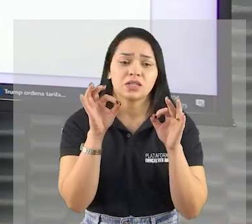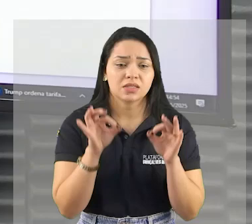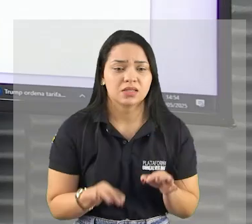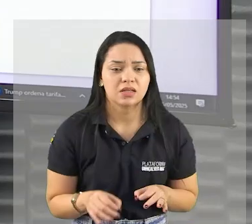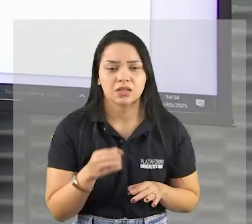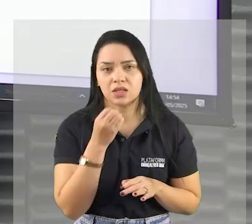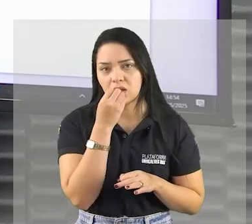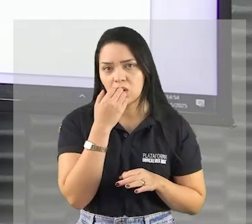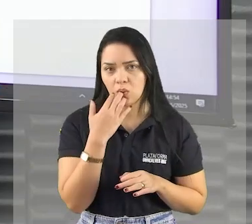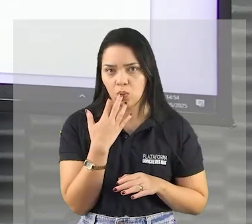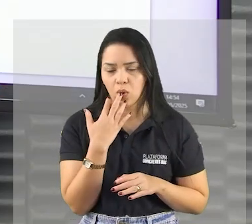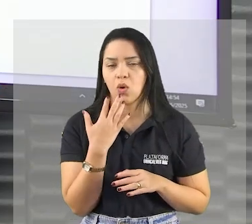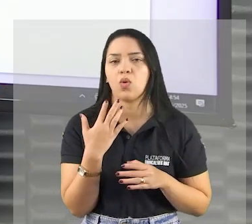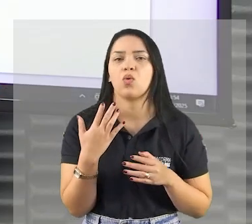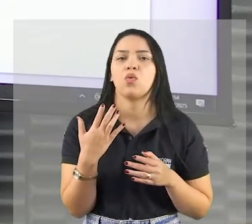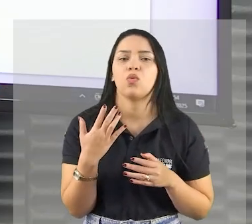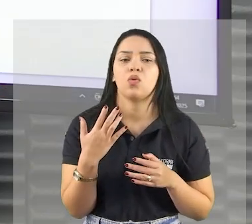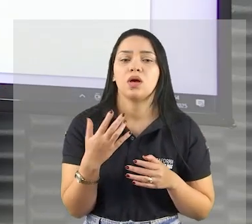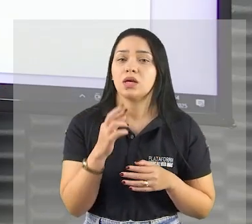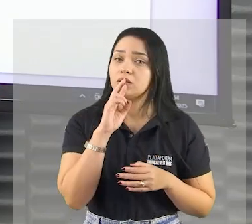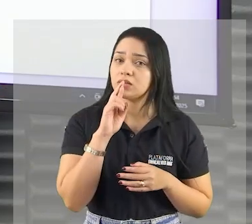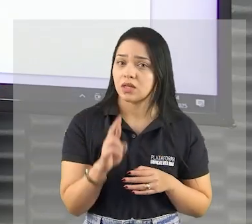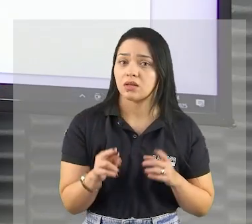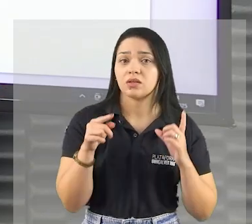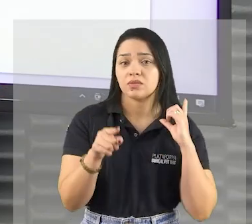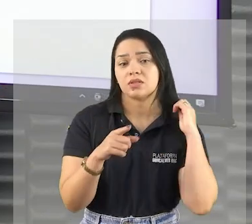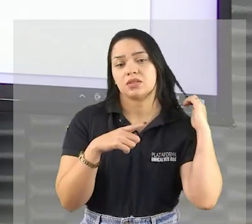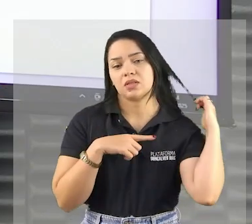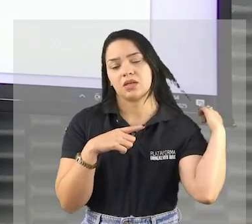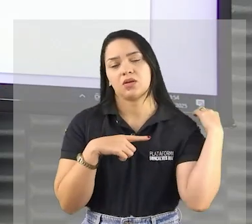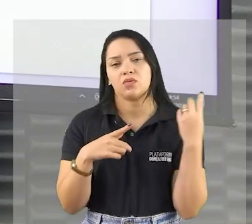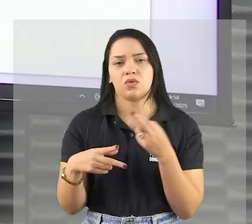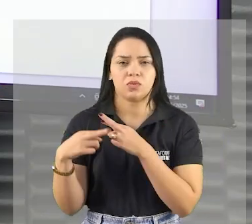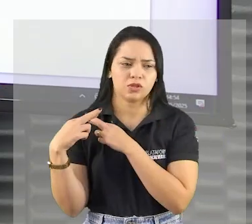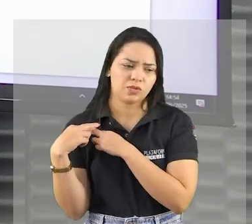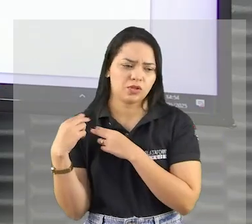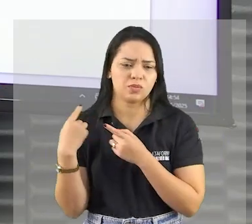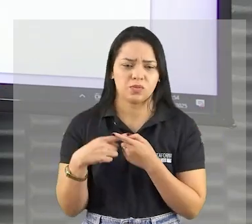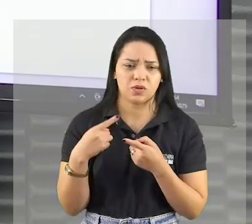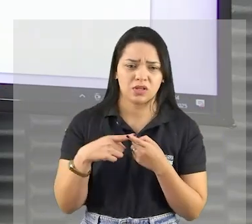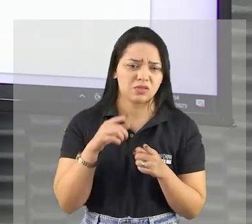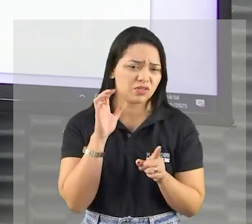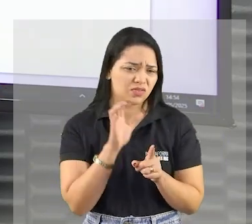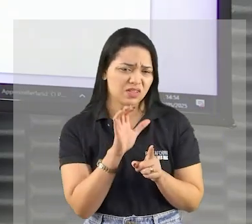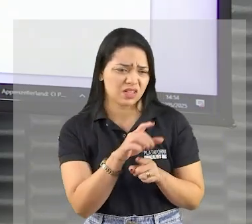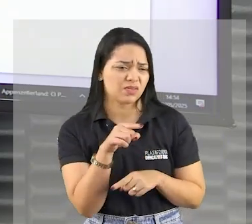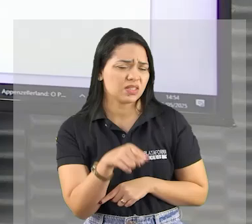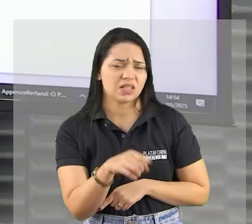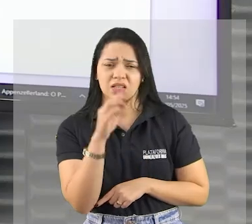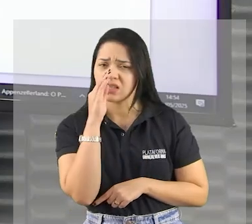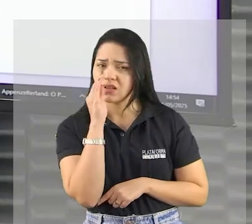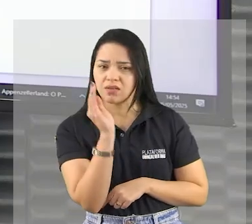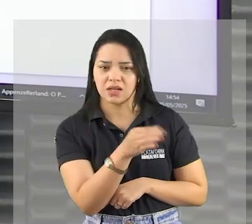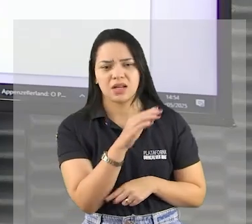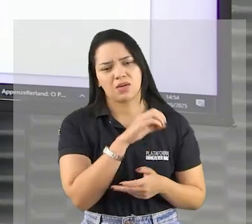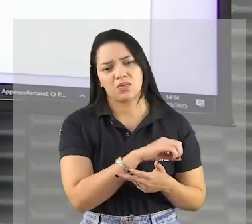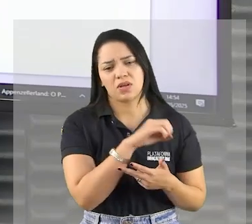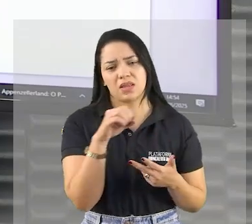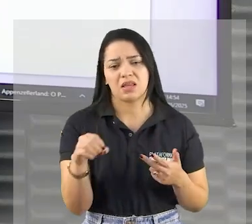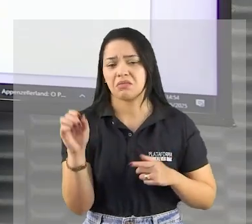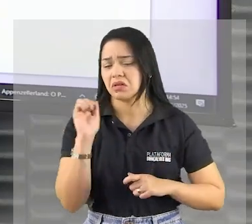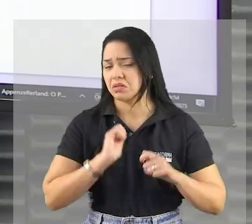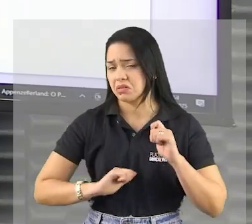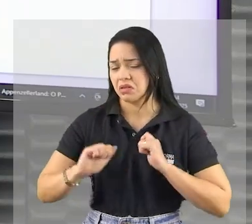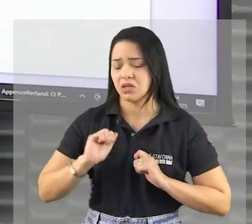bom desempenho. Então, isso mostra que você tem um comprometimento. Porque se isso nem te afetasse, você nem ligaria para o Enem, né? Nem teria